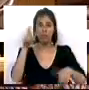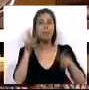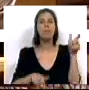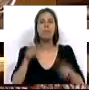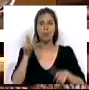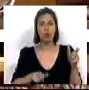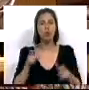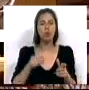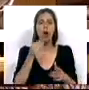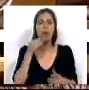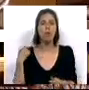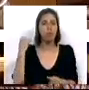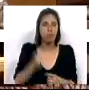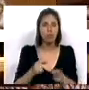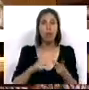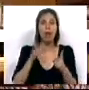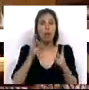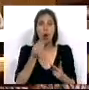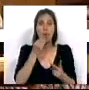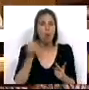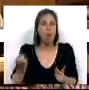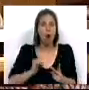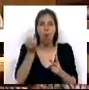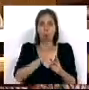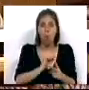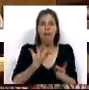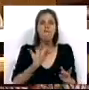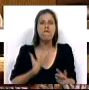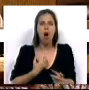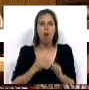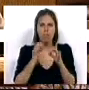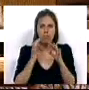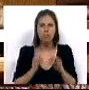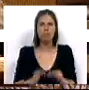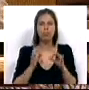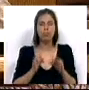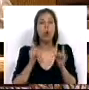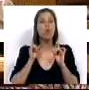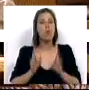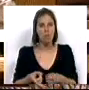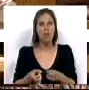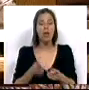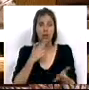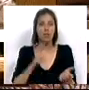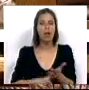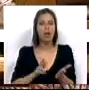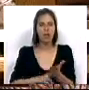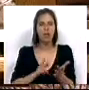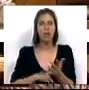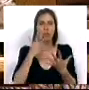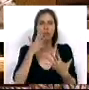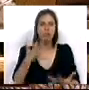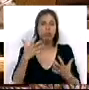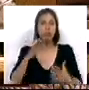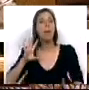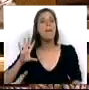pessoas nem marmita, nem mesmo refeição, tendo a fome começado a ser uma realidade